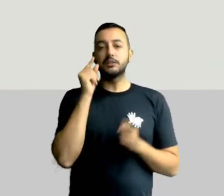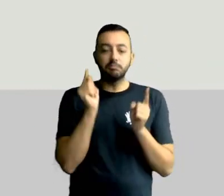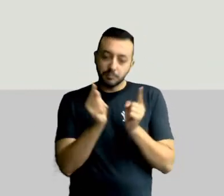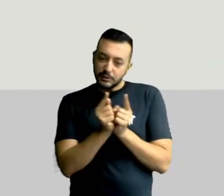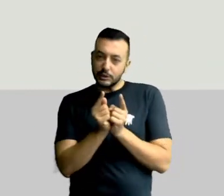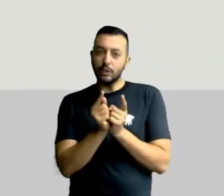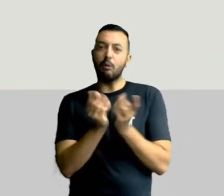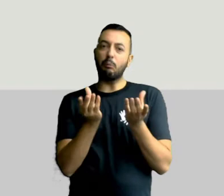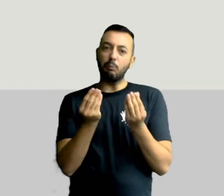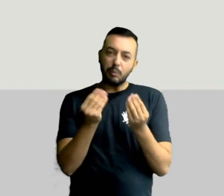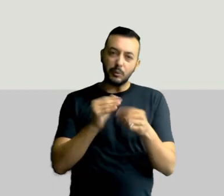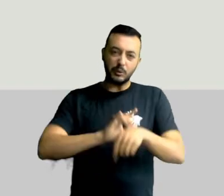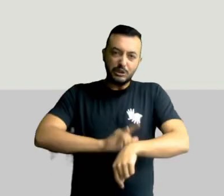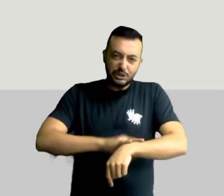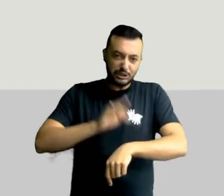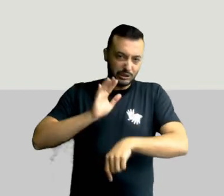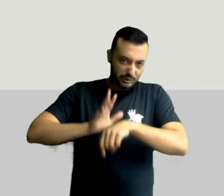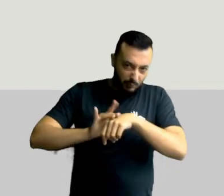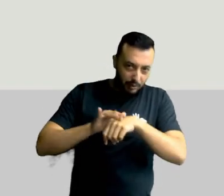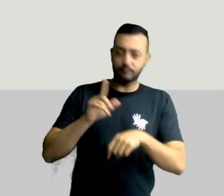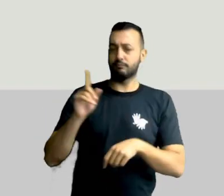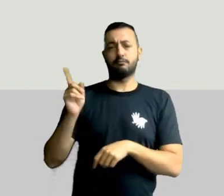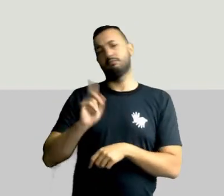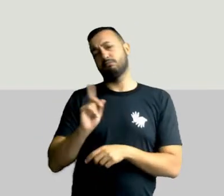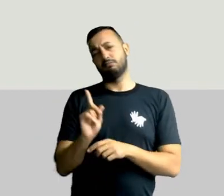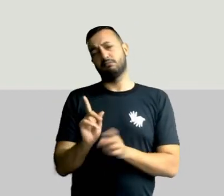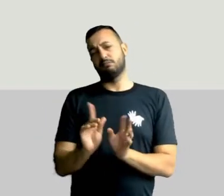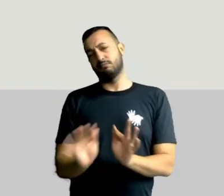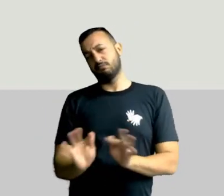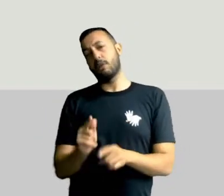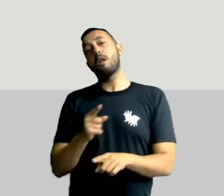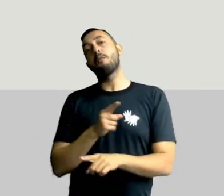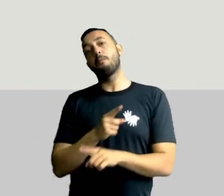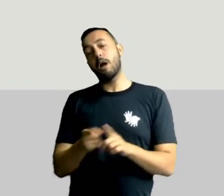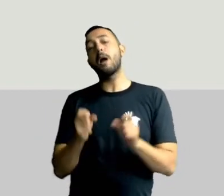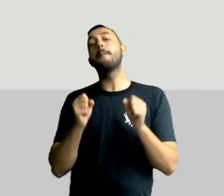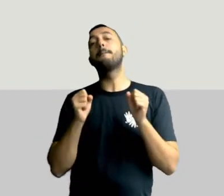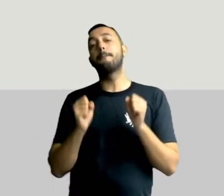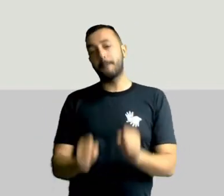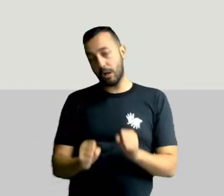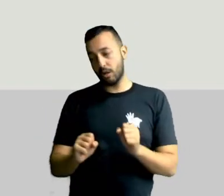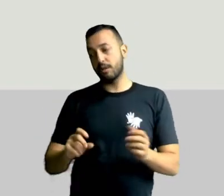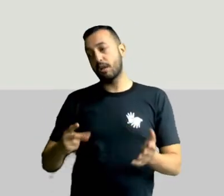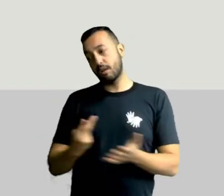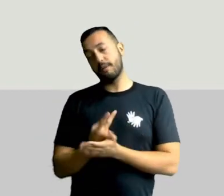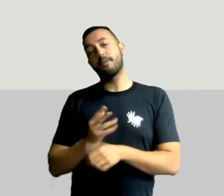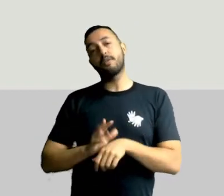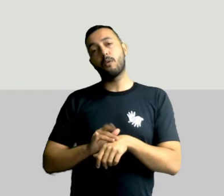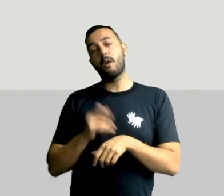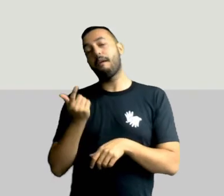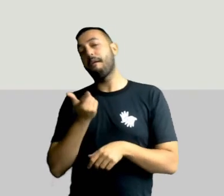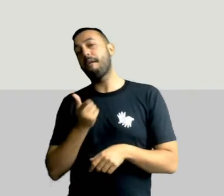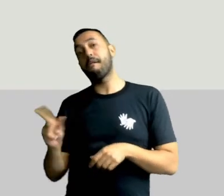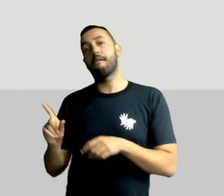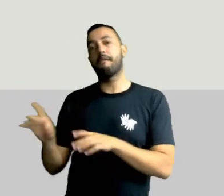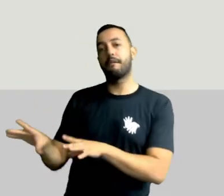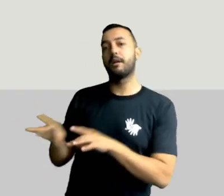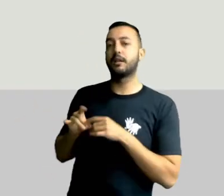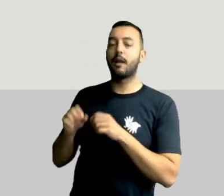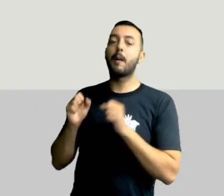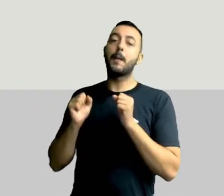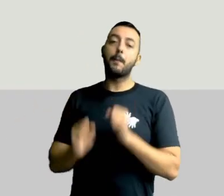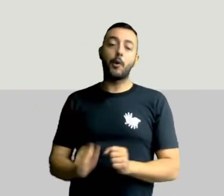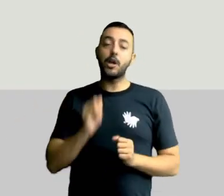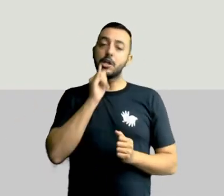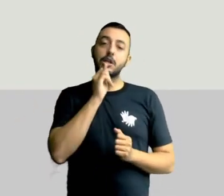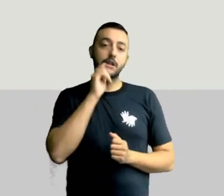da leptospirose, mas causa outros danos, né? Ele também pode carregar os ratos, os roedores, pode carregar outras doenças, como um